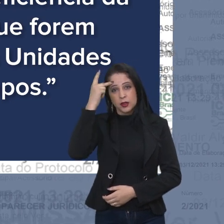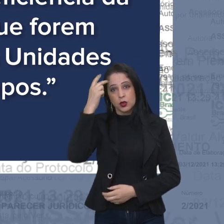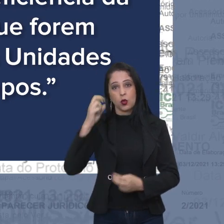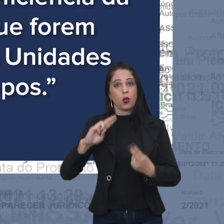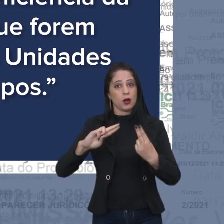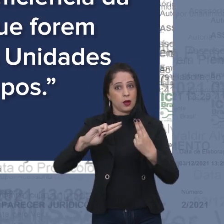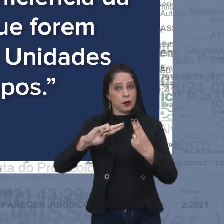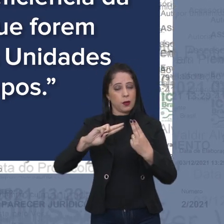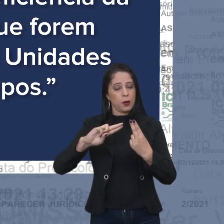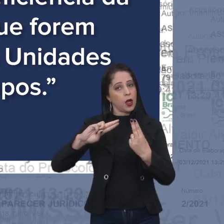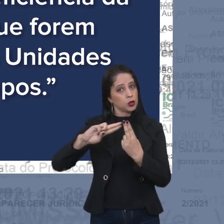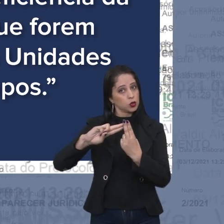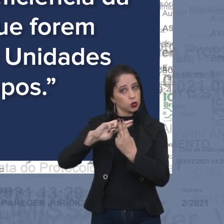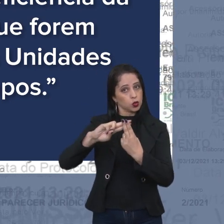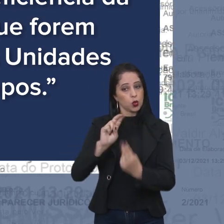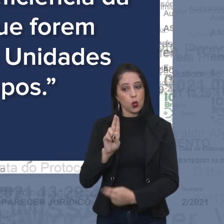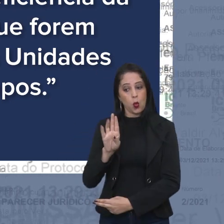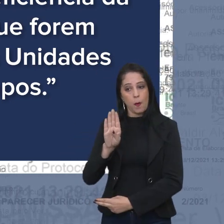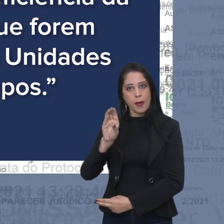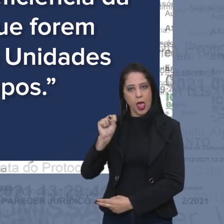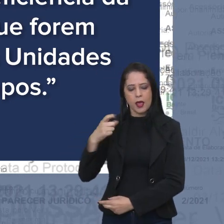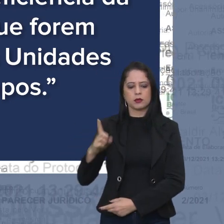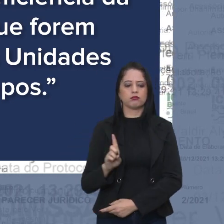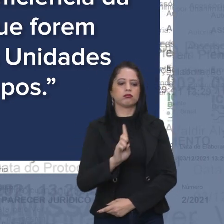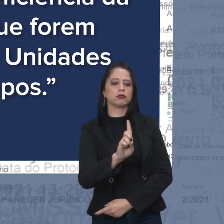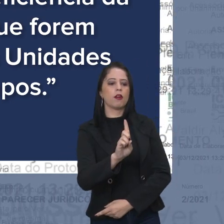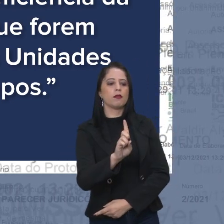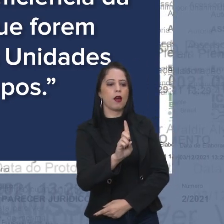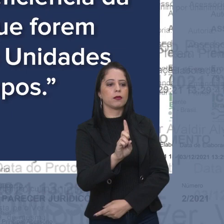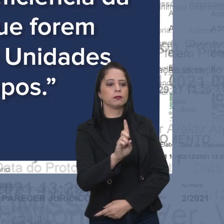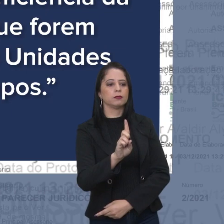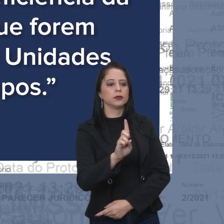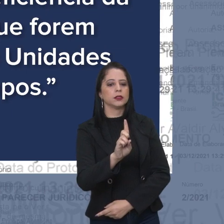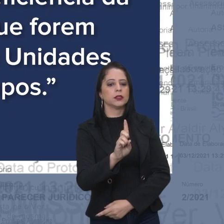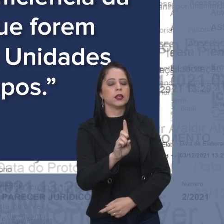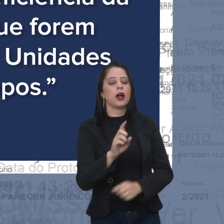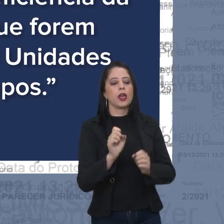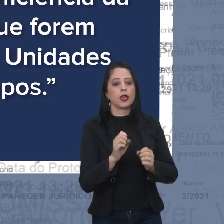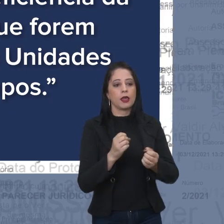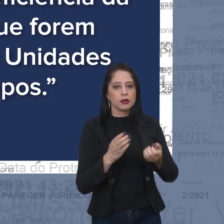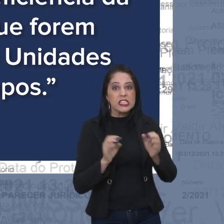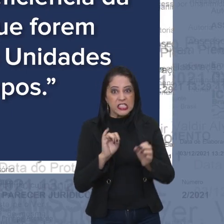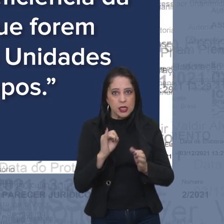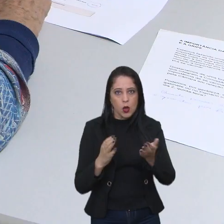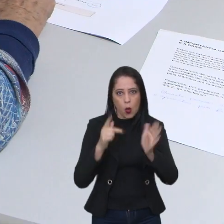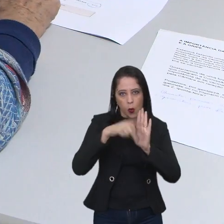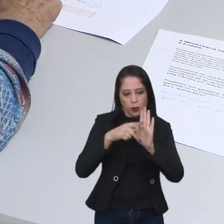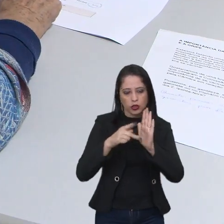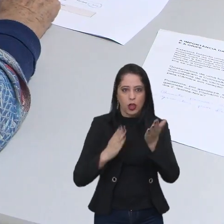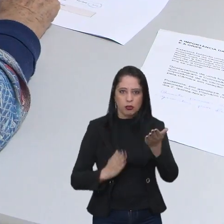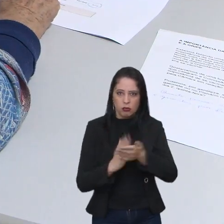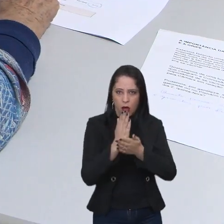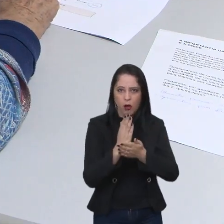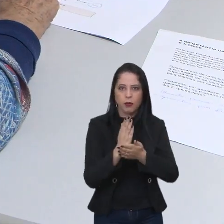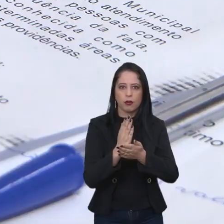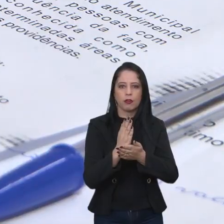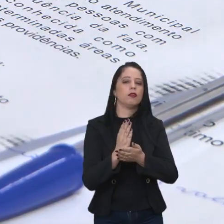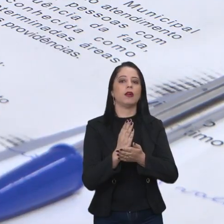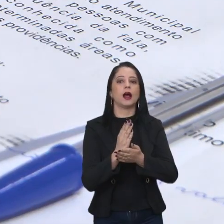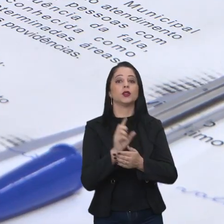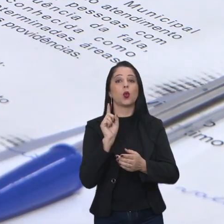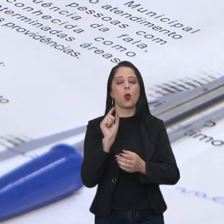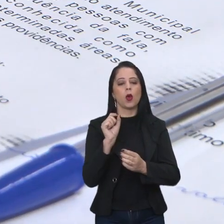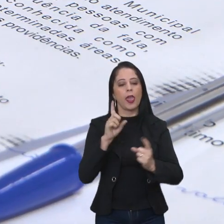Ou foram encaminhados aos serviços oferecidos pelas unidades básicas de Saúde de São José dos Campos se aprovado